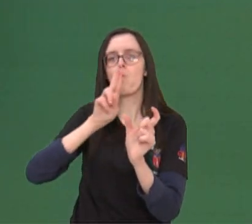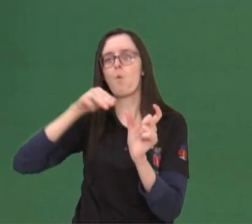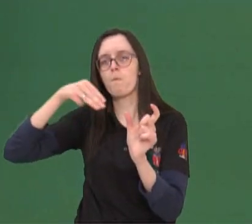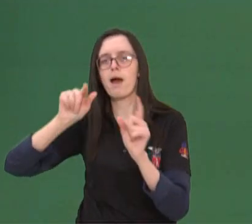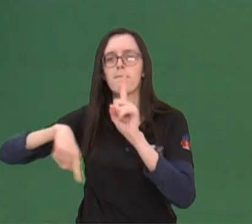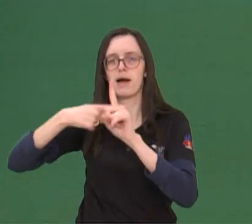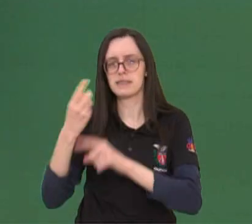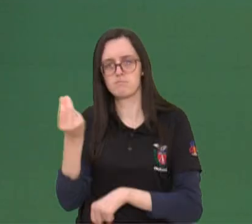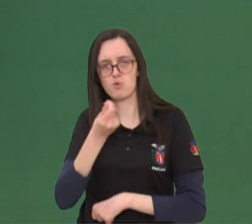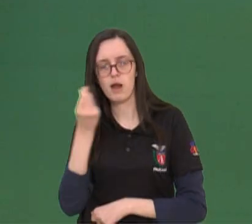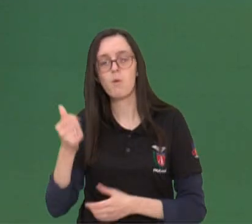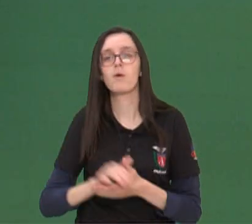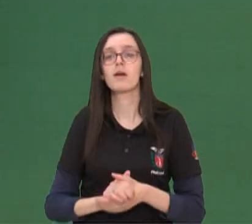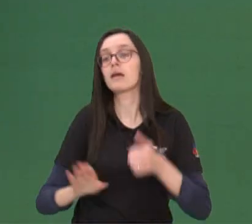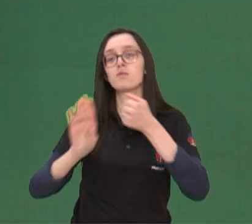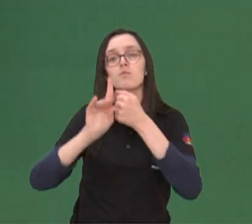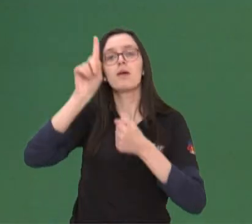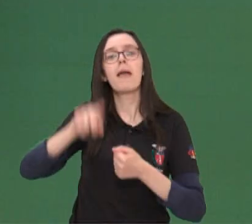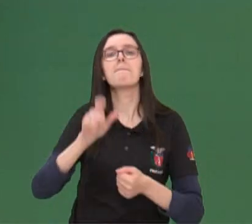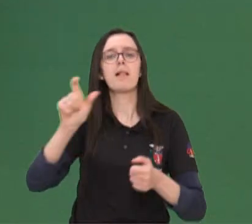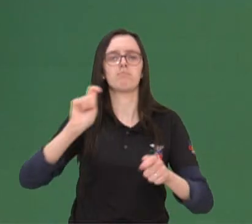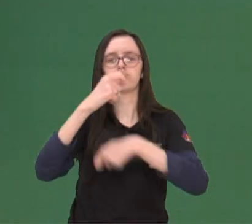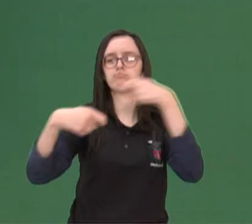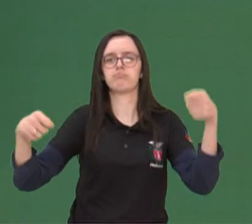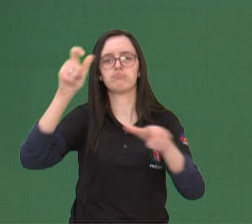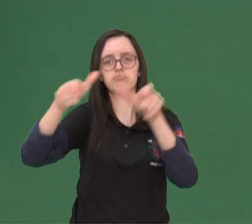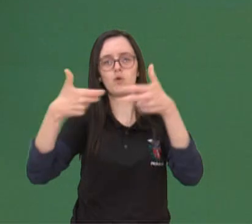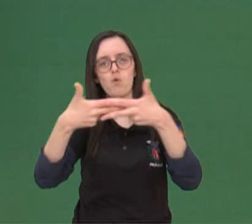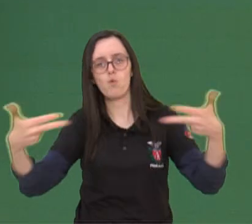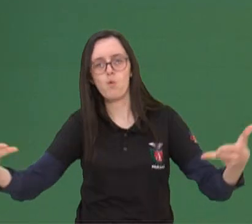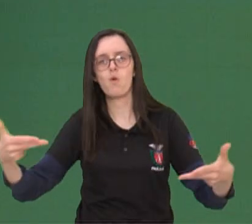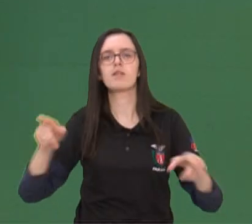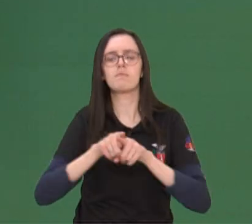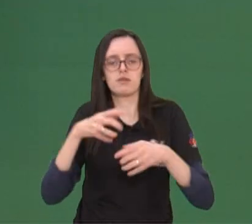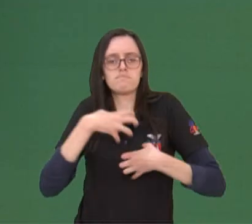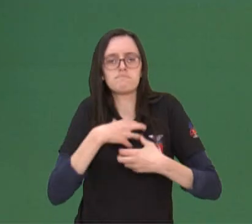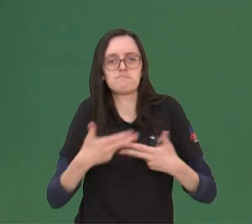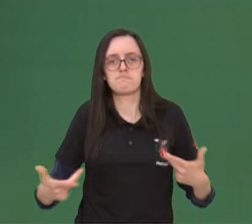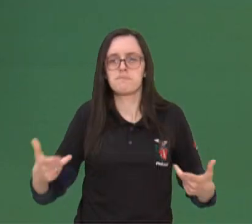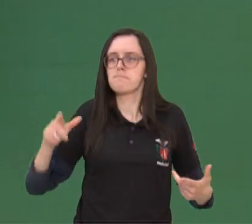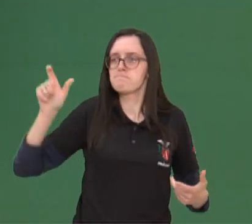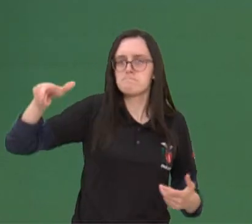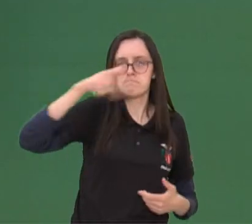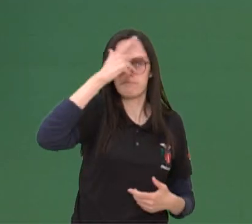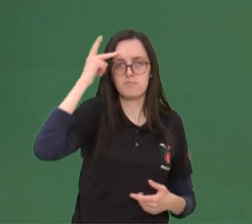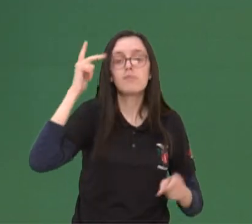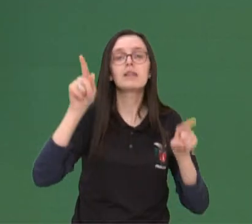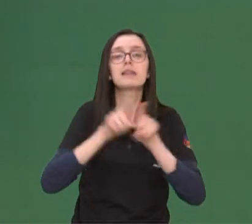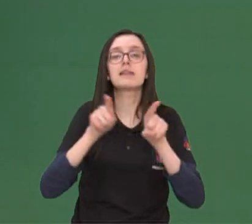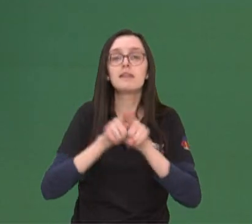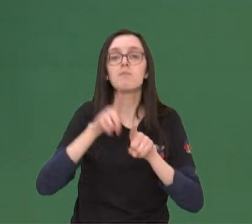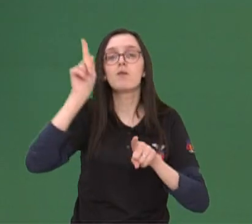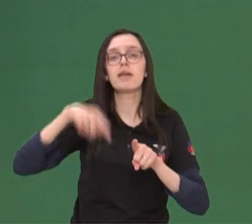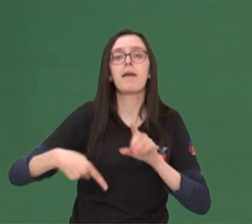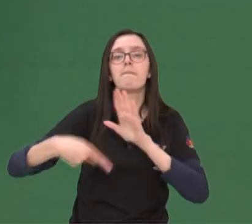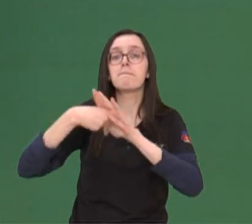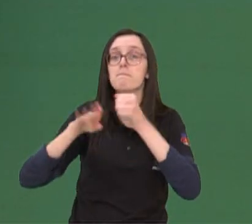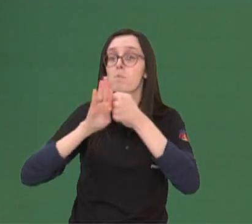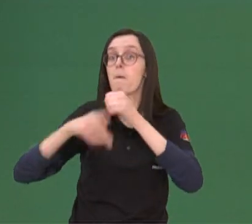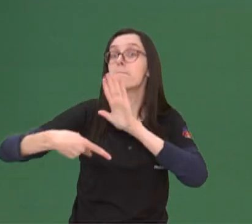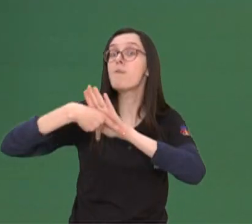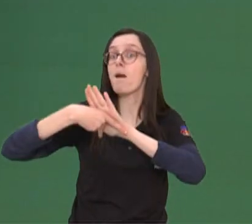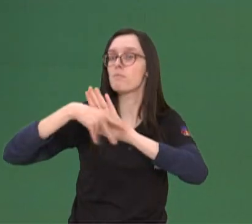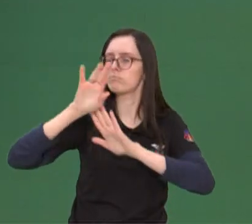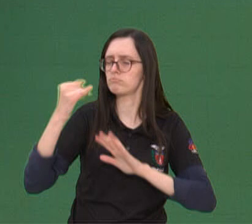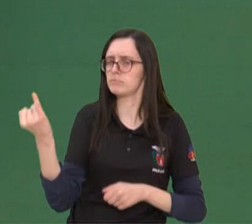Os substantivos são palavras que nomeiam seres, coisas e sentimentos. E todo substantivo próprio, isso é